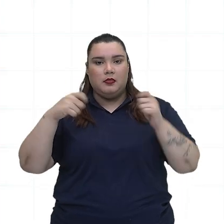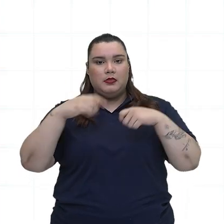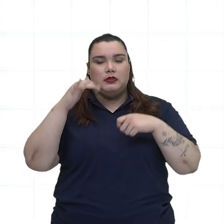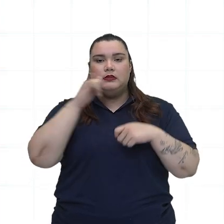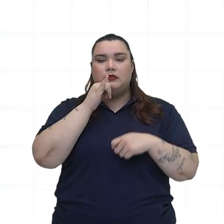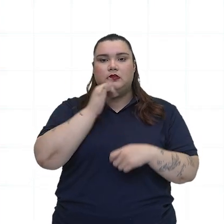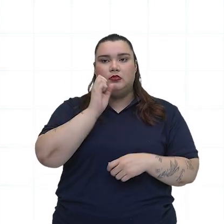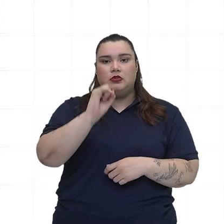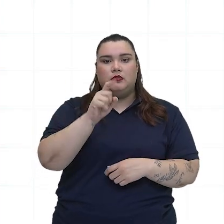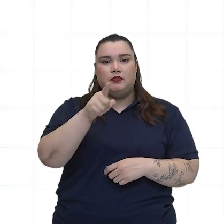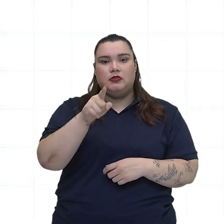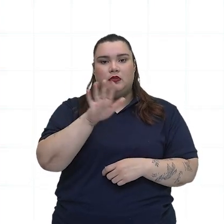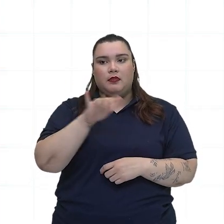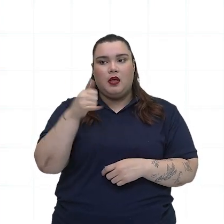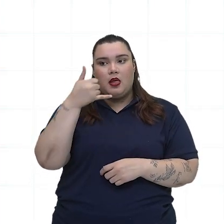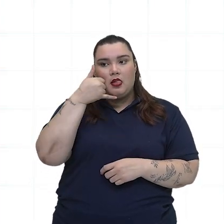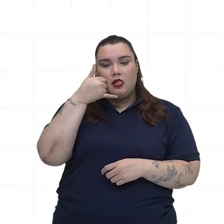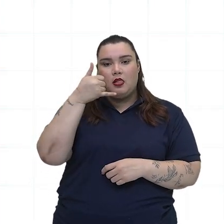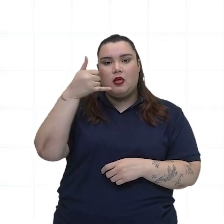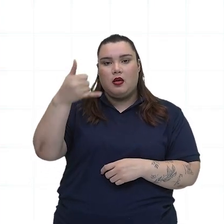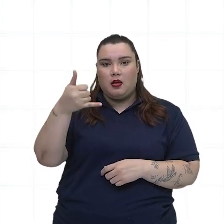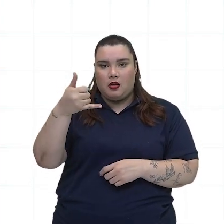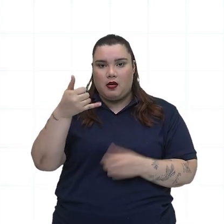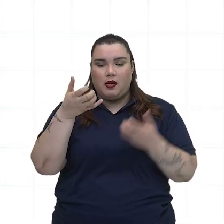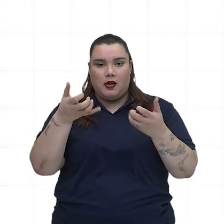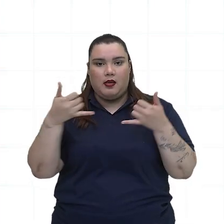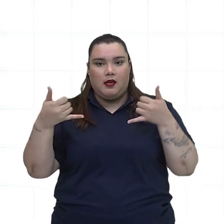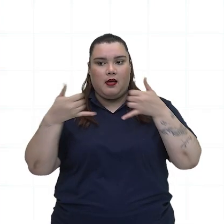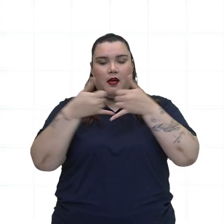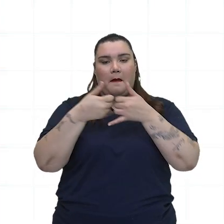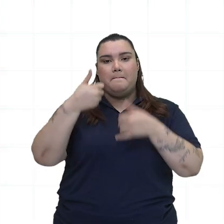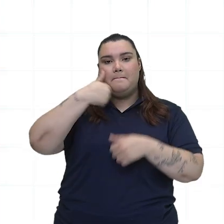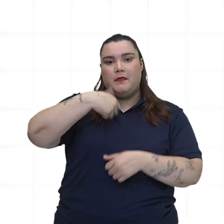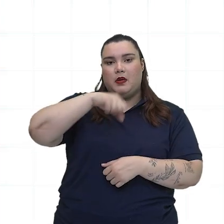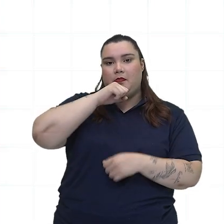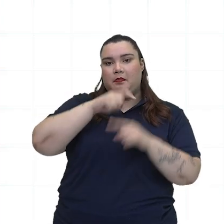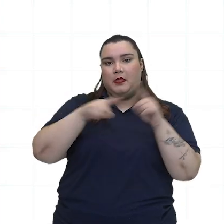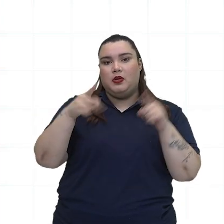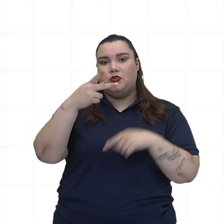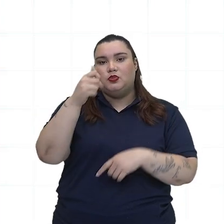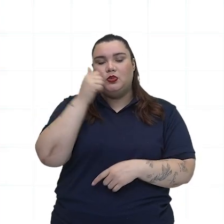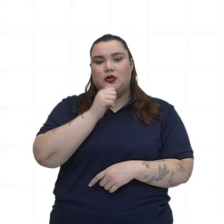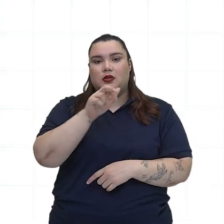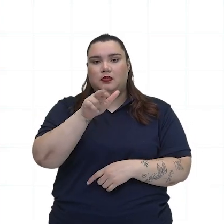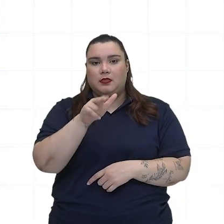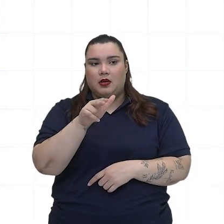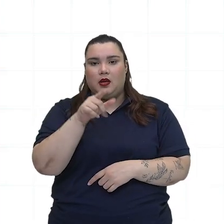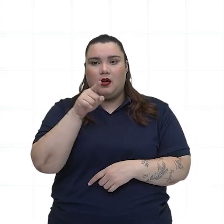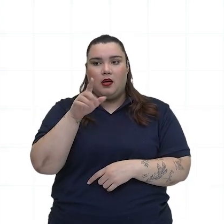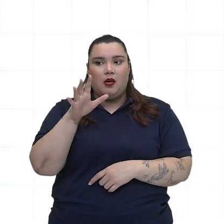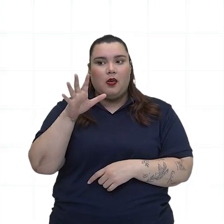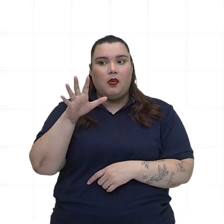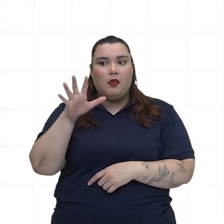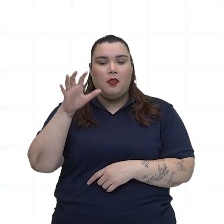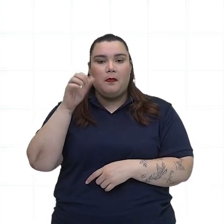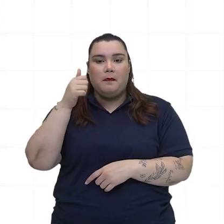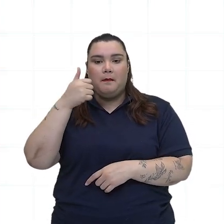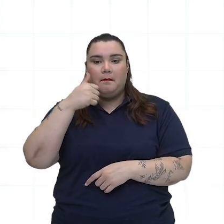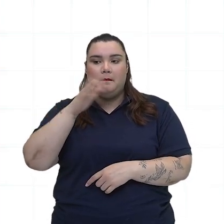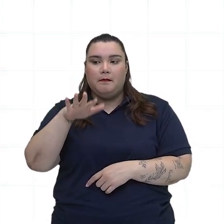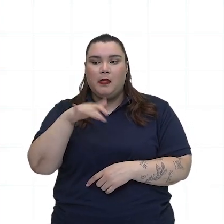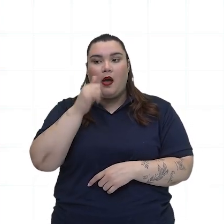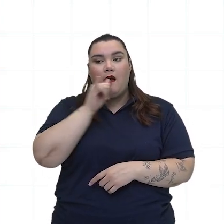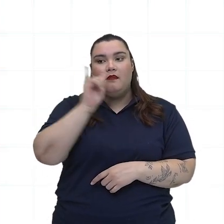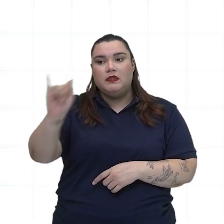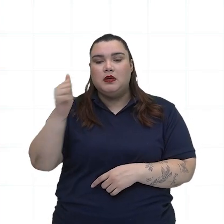uma ligação, você vai ligar para casa, você quer falar com a sua mãe, só que é a sua irmã que atende. É aquilo que você falar, mana,